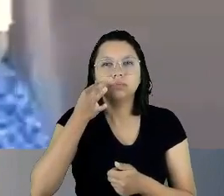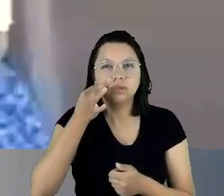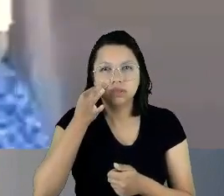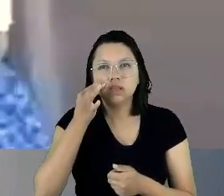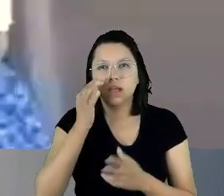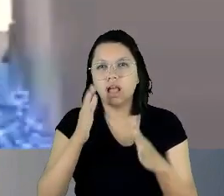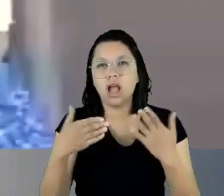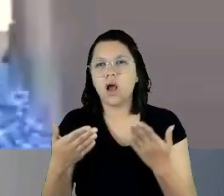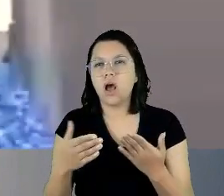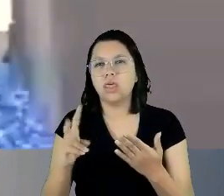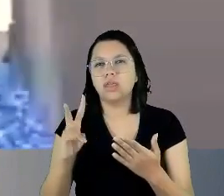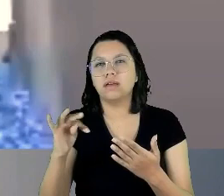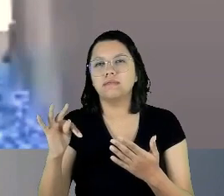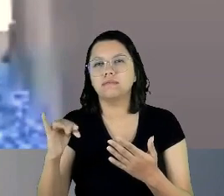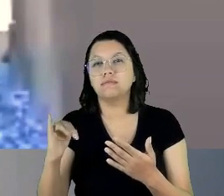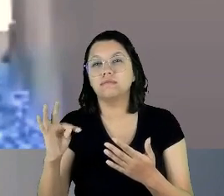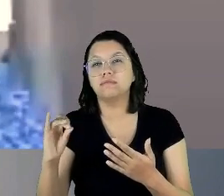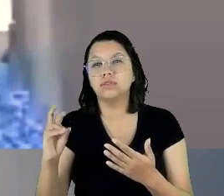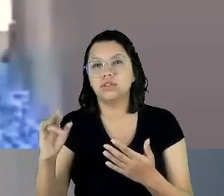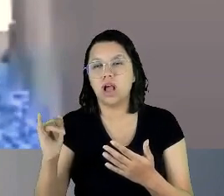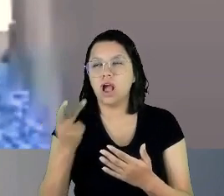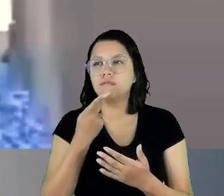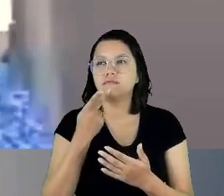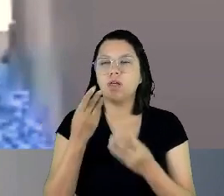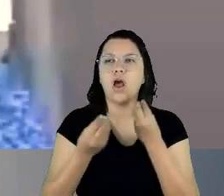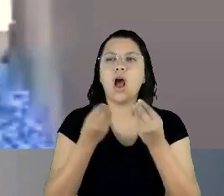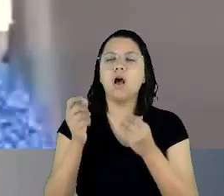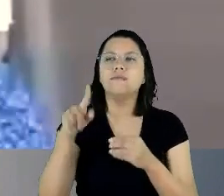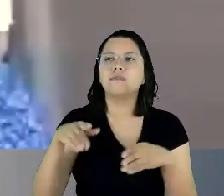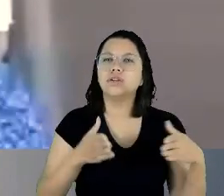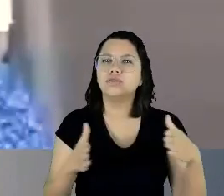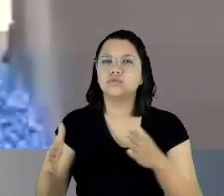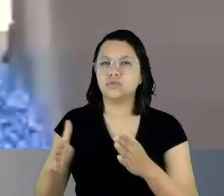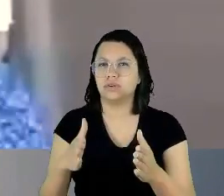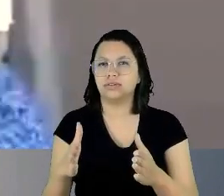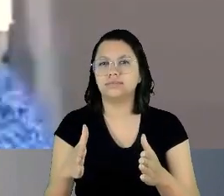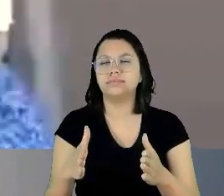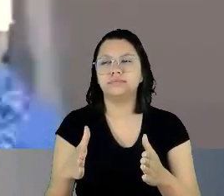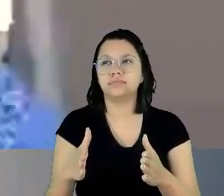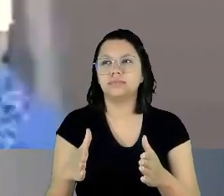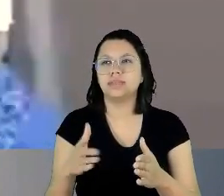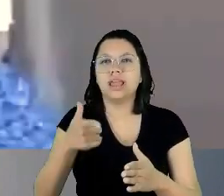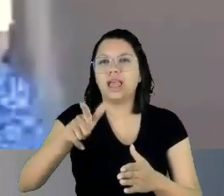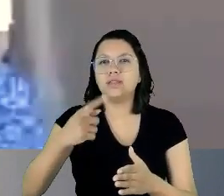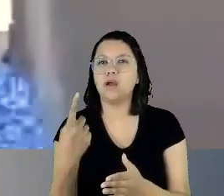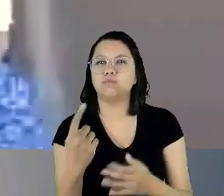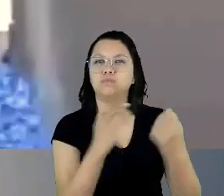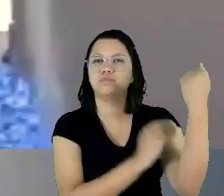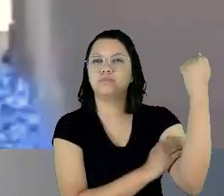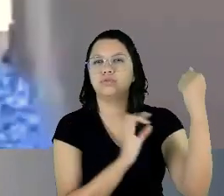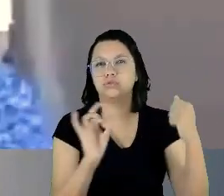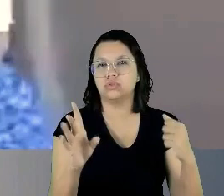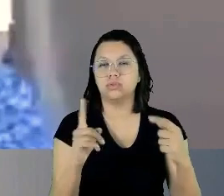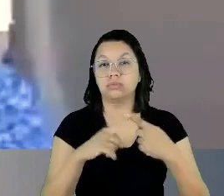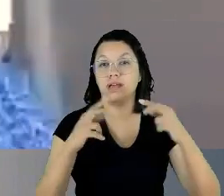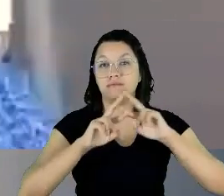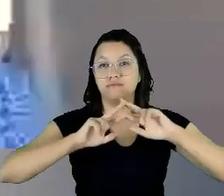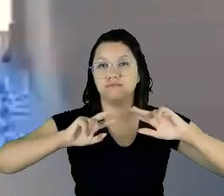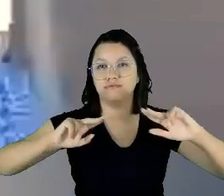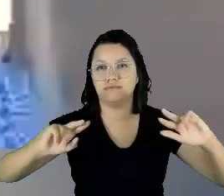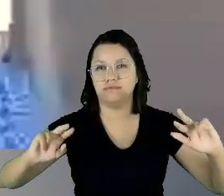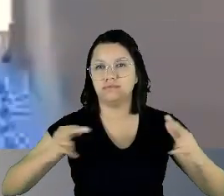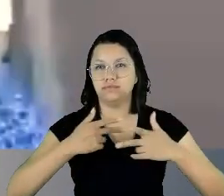presente também quando a Vitória mencionou como foi a jornada, né? É que não há um feminismo, mas feminismos